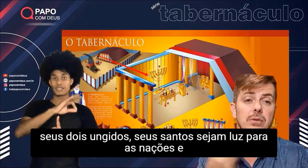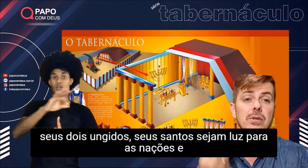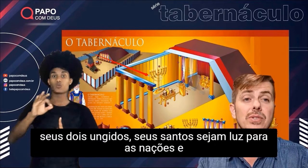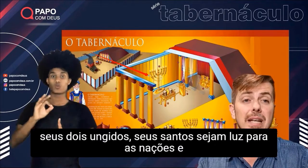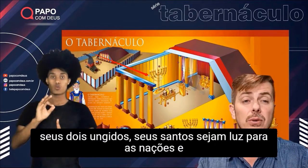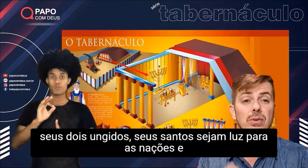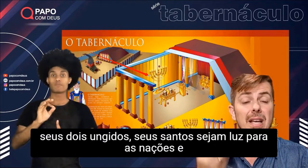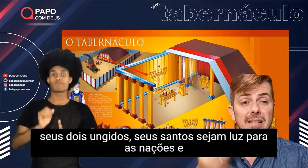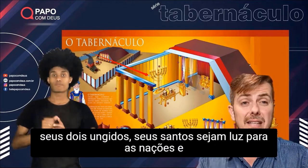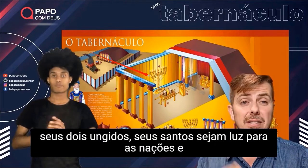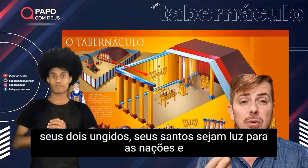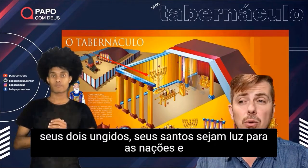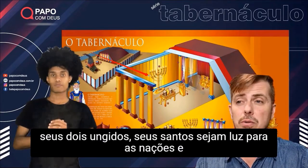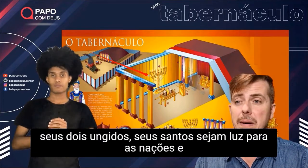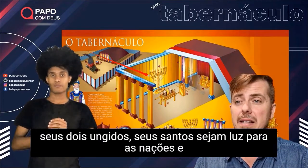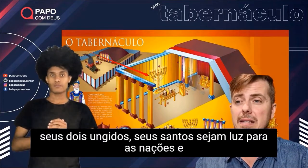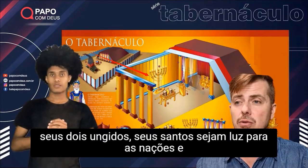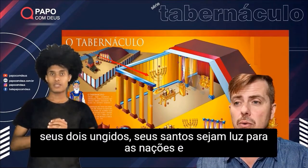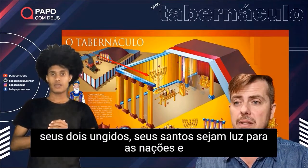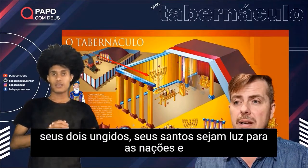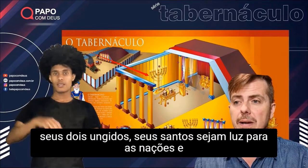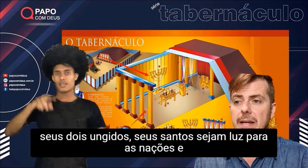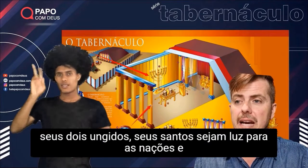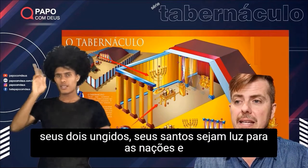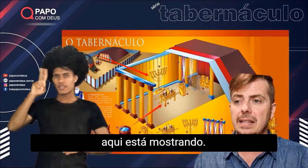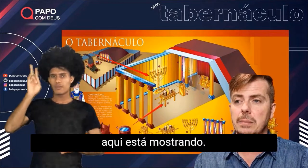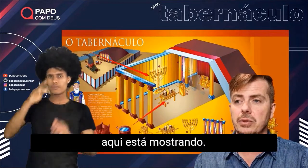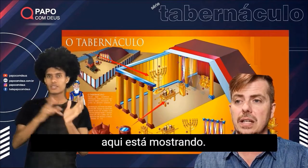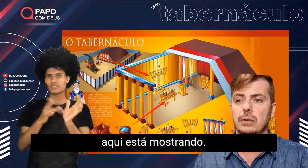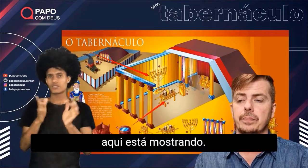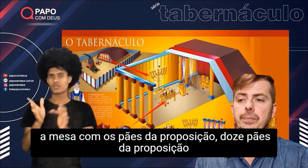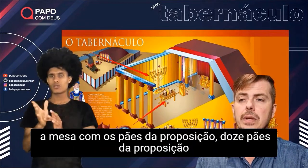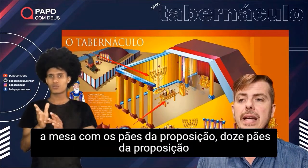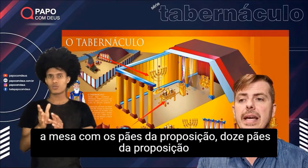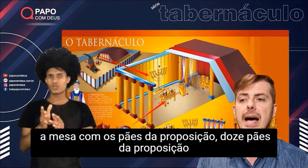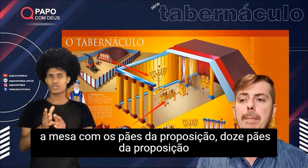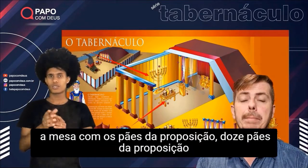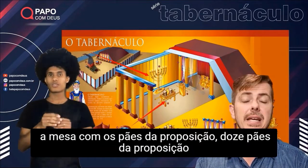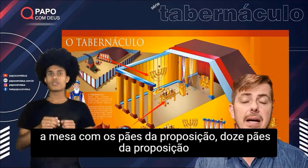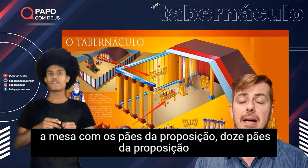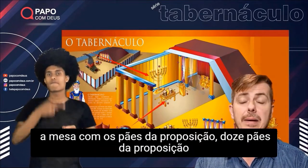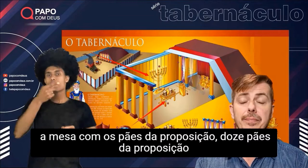2 ungidos, seus santos, sejam luz para as nações. E aqui está mostrando